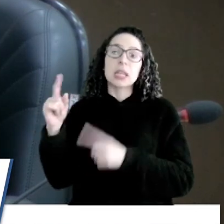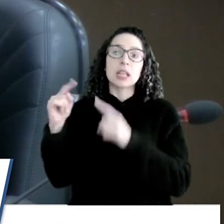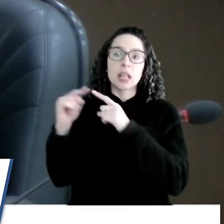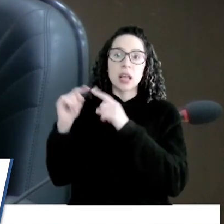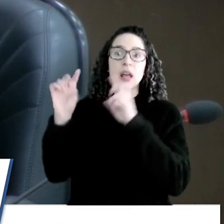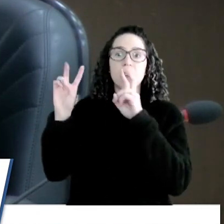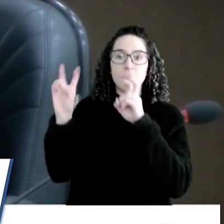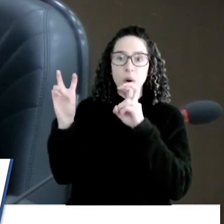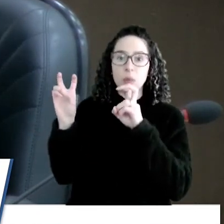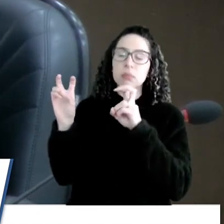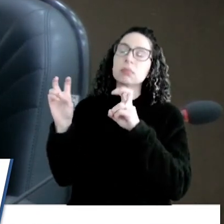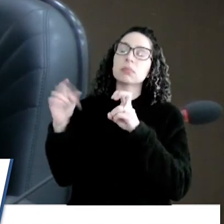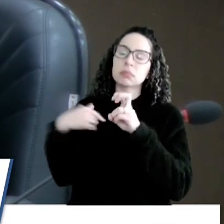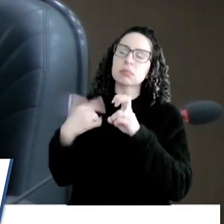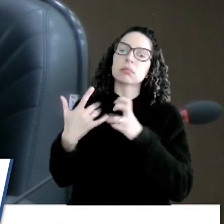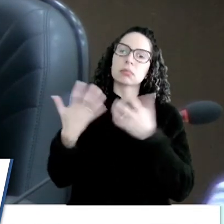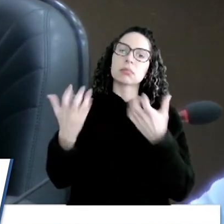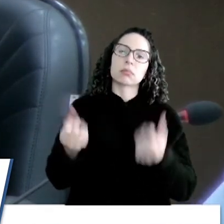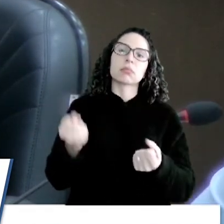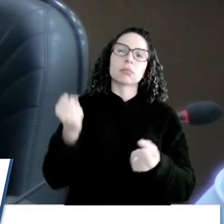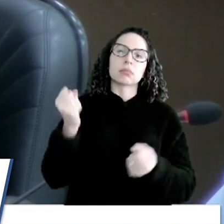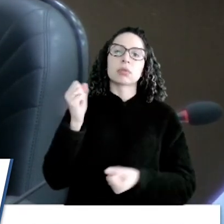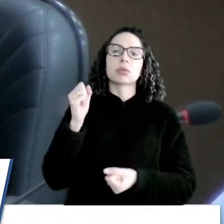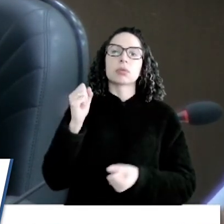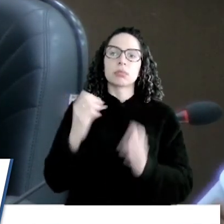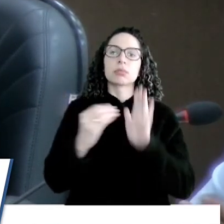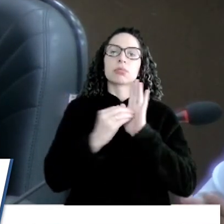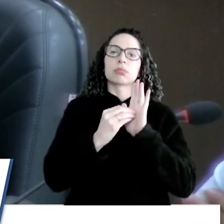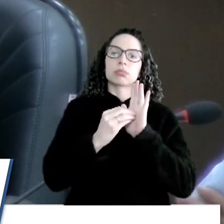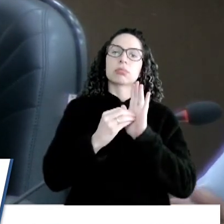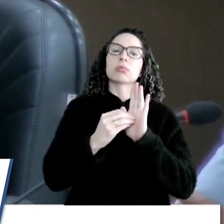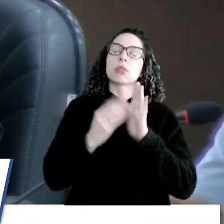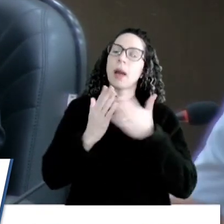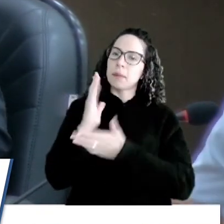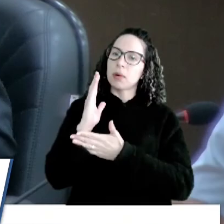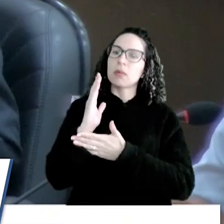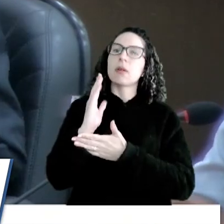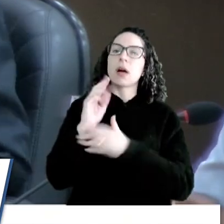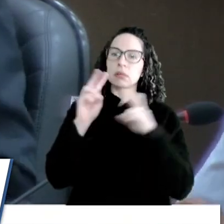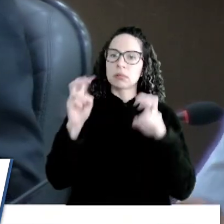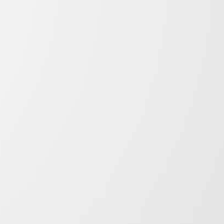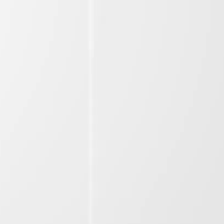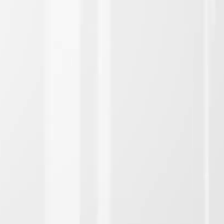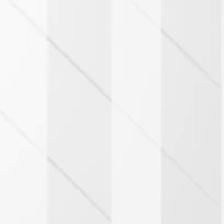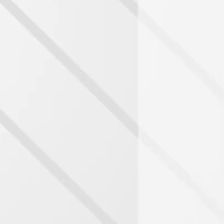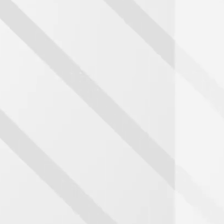não faço questão em votar favorável e a gente ter que aprovar uma matéria dessa natureza.